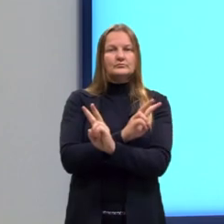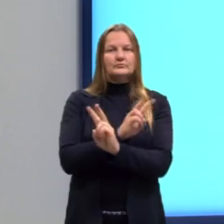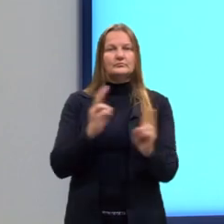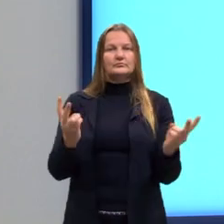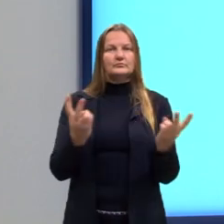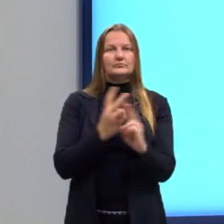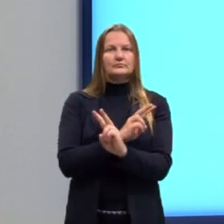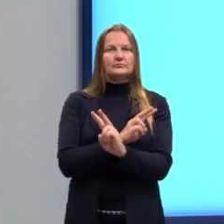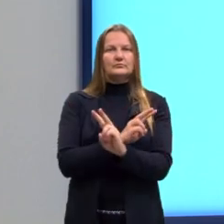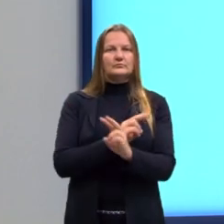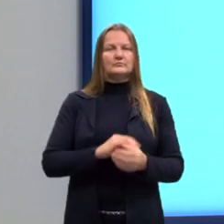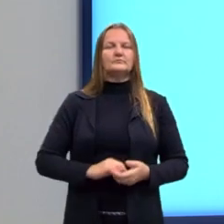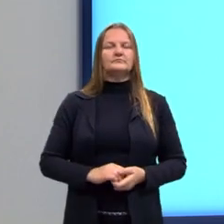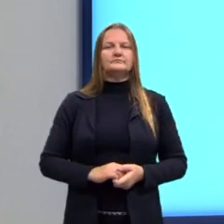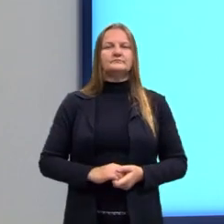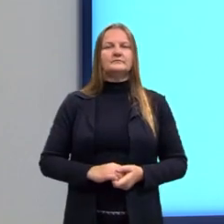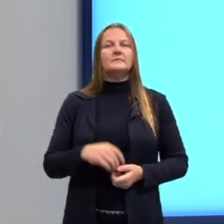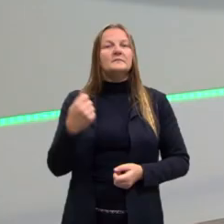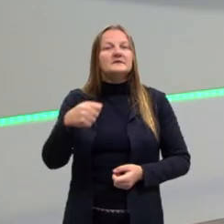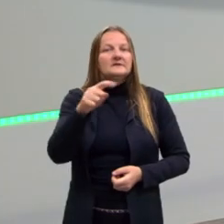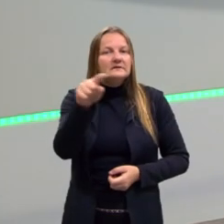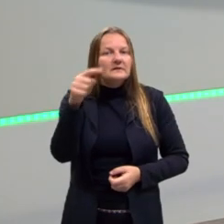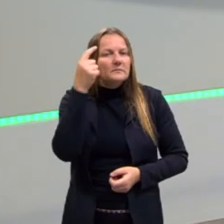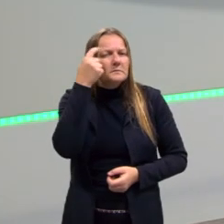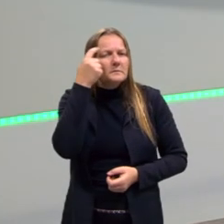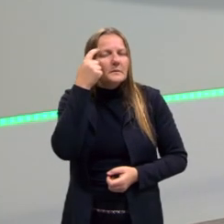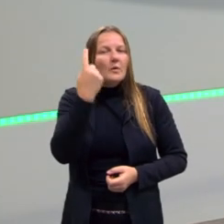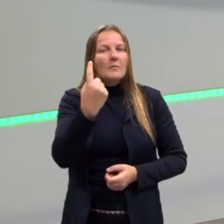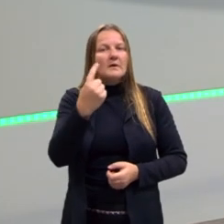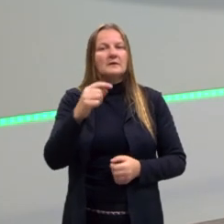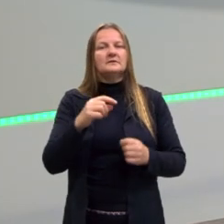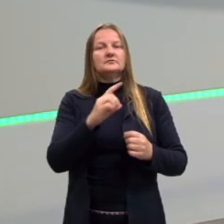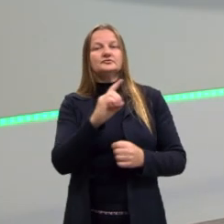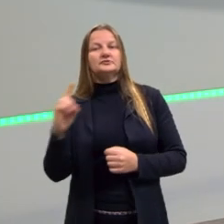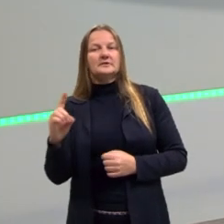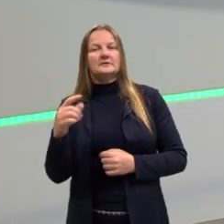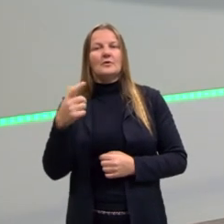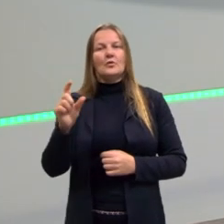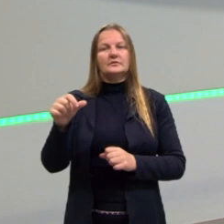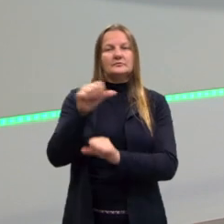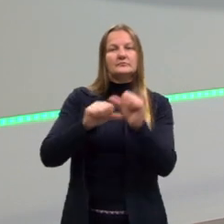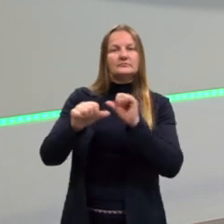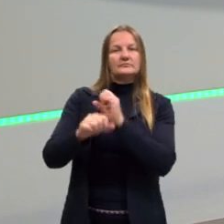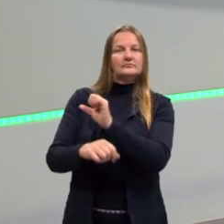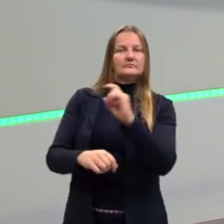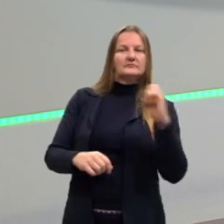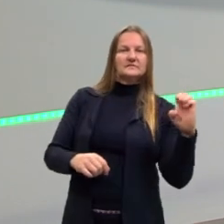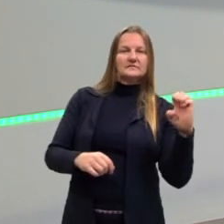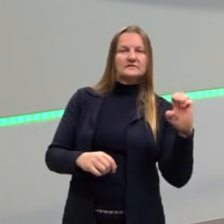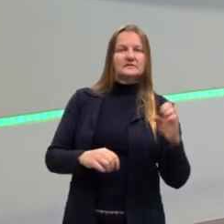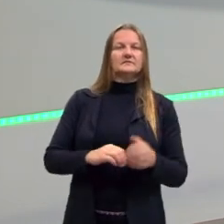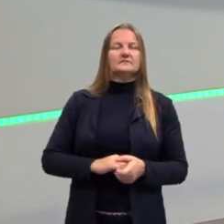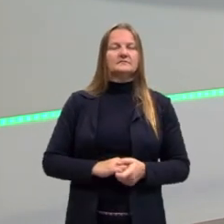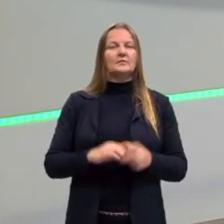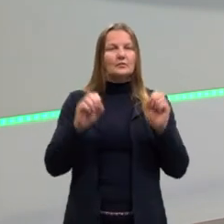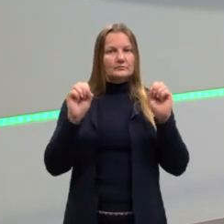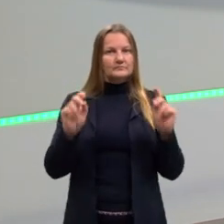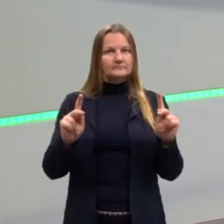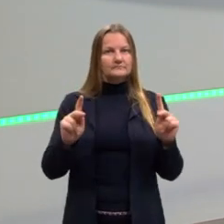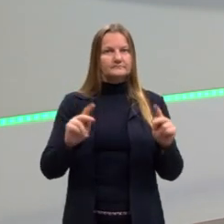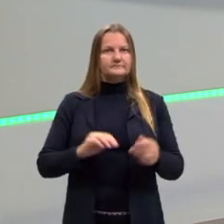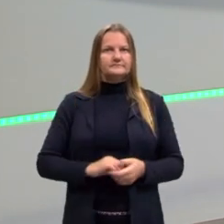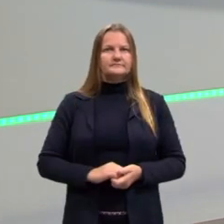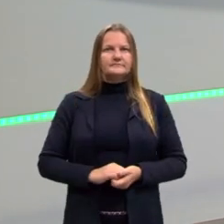lembrar de pelo menos uma que aí intuitivo da gente já sabe que o meu inverso da outra Tá certo